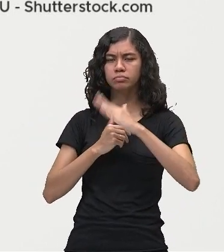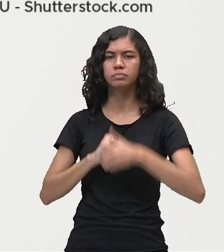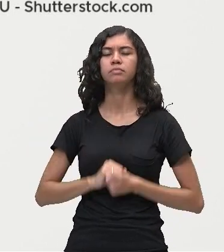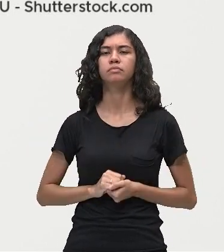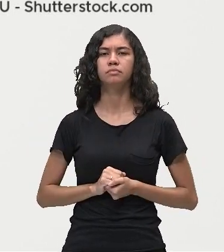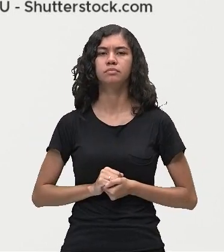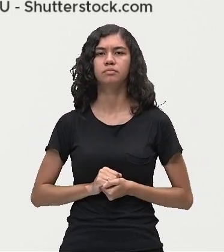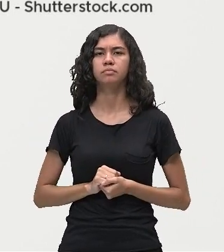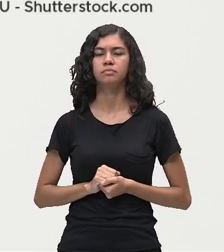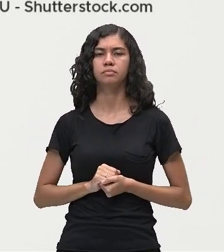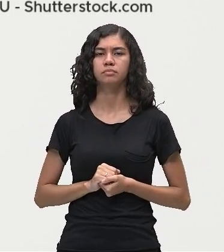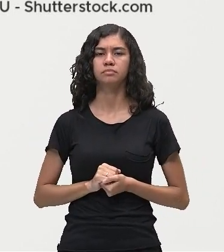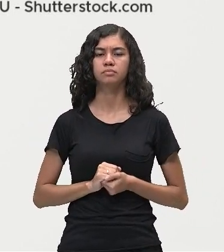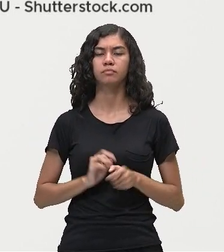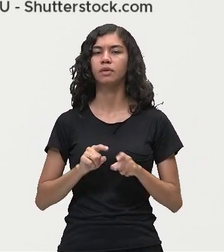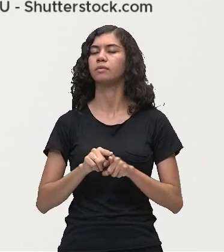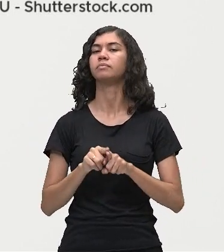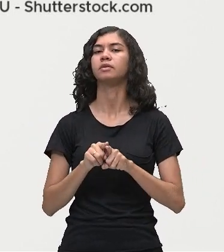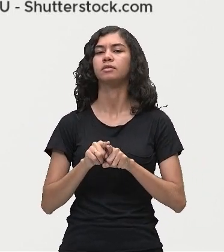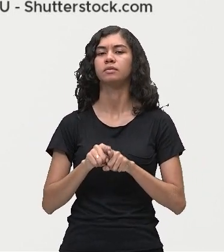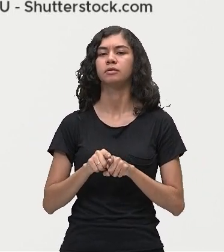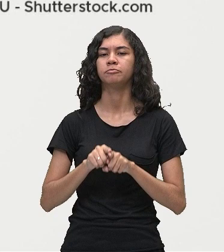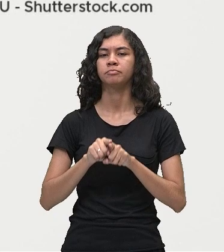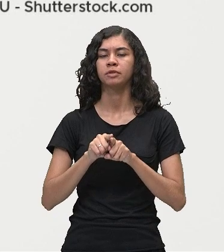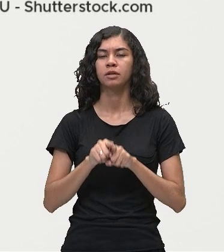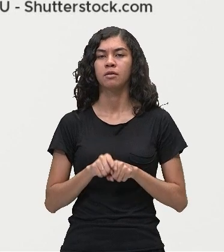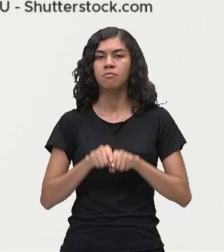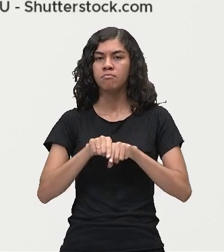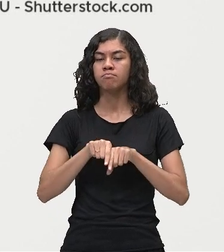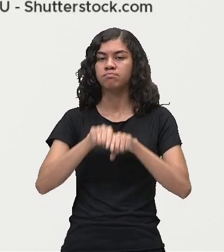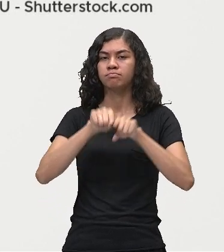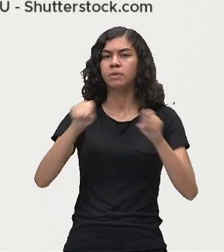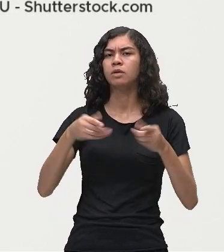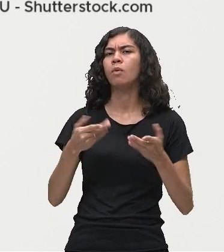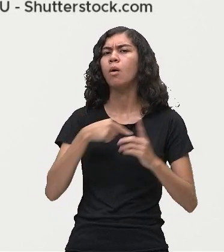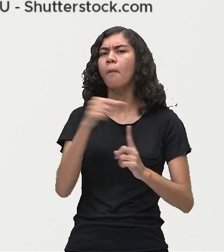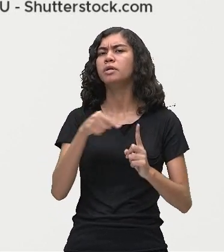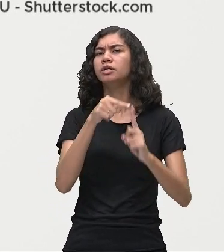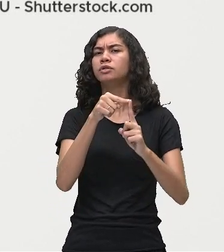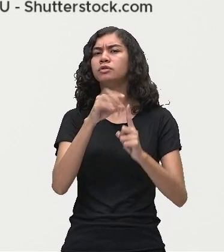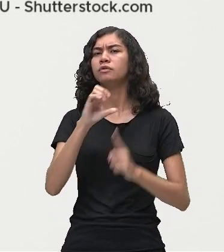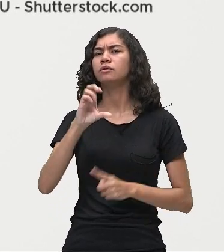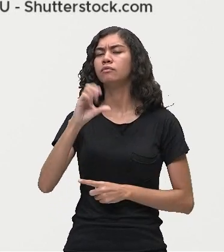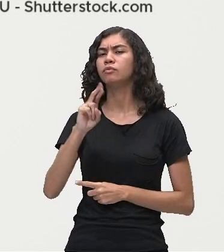Só que ela é um encontro de 2 planos inclinados. Só que qual é o objetivo da cunha?